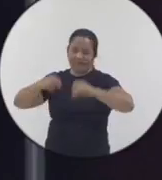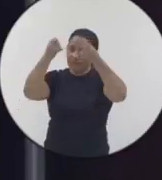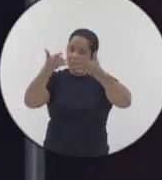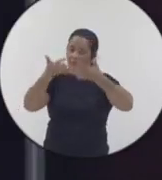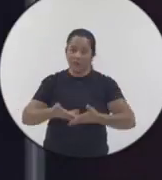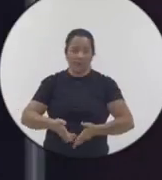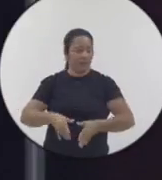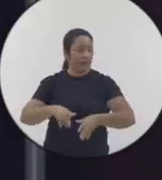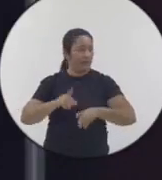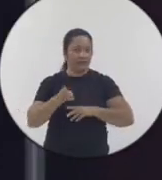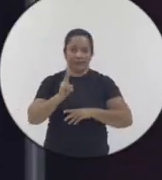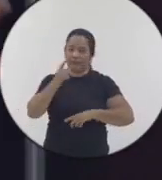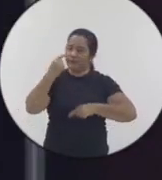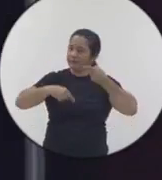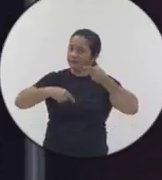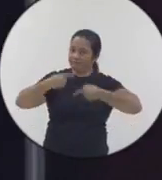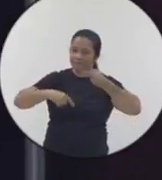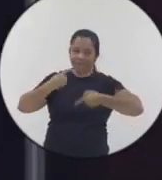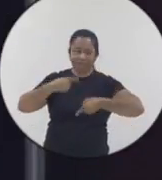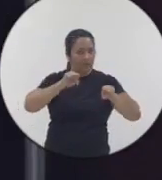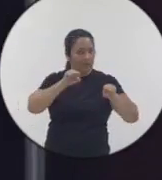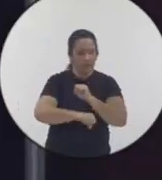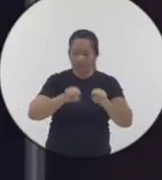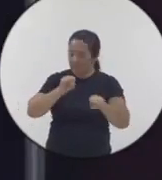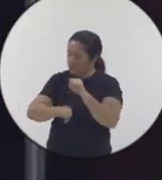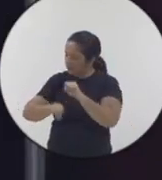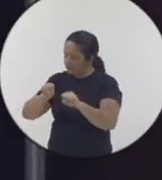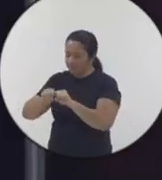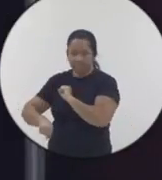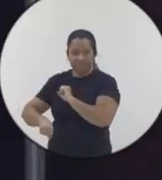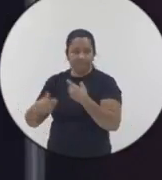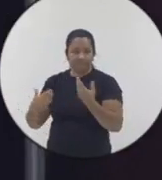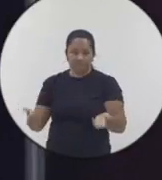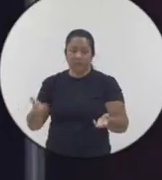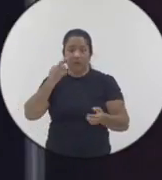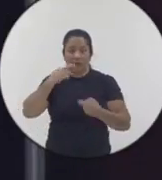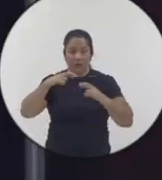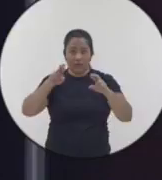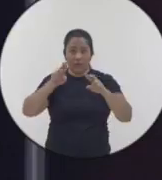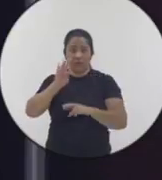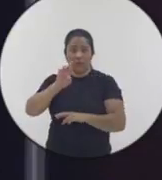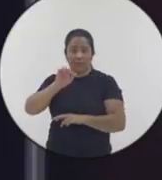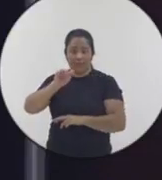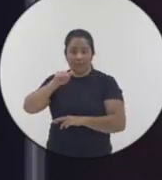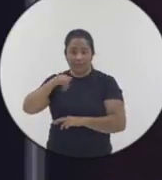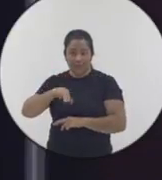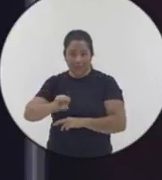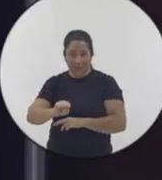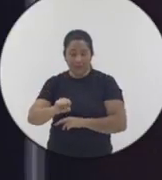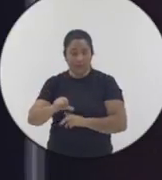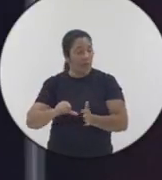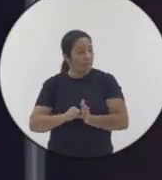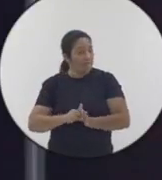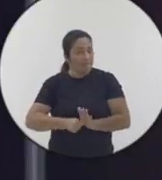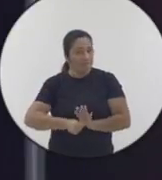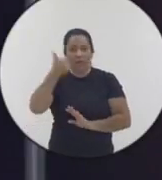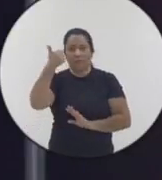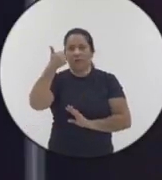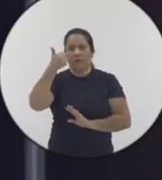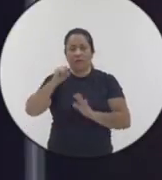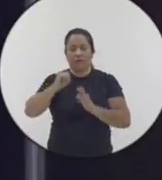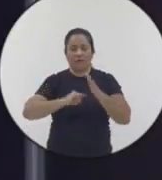de violações, de assassinatos. A rede trans foi a primeira rede a se preocupar no Brasil, a catalogar isso, a buscar